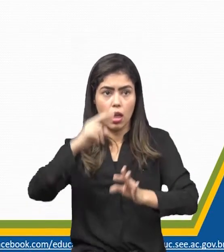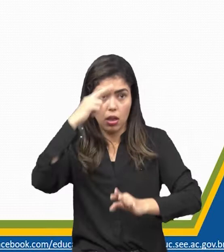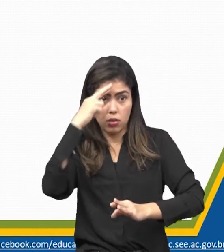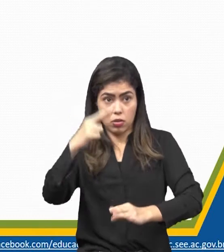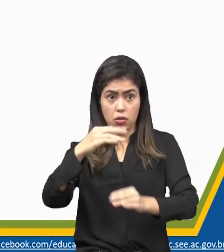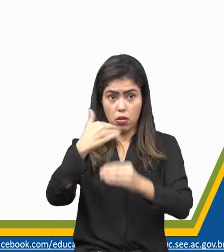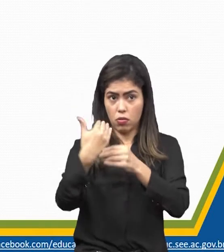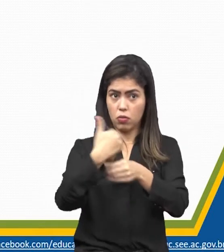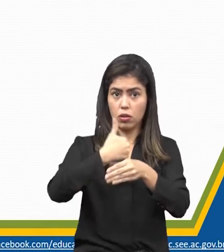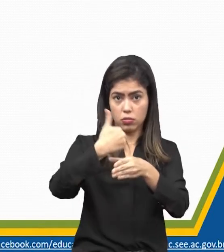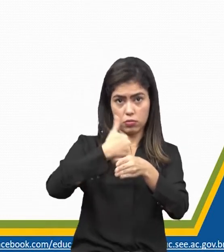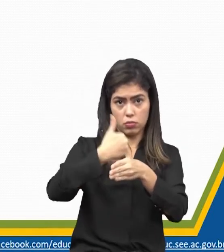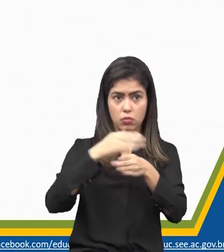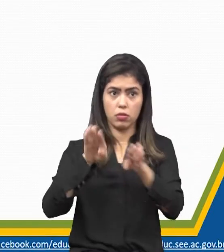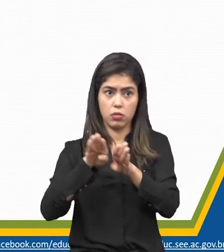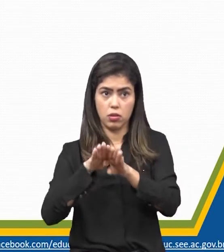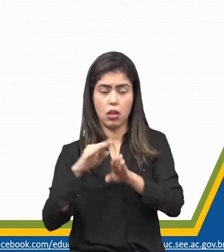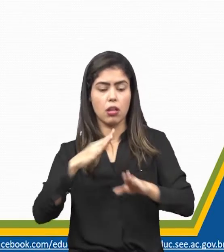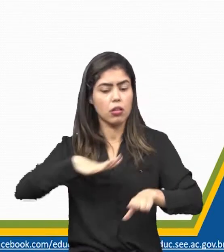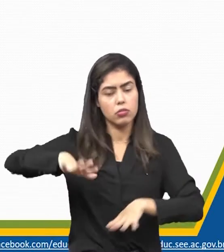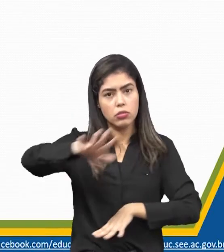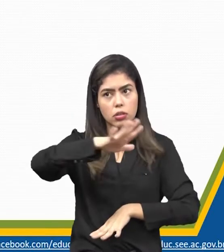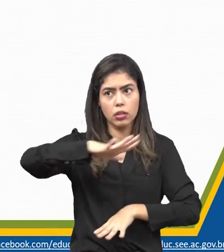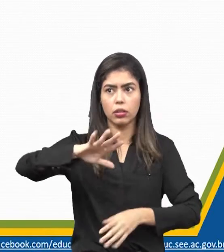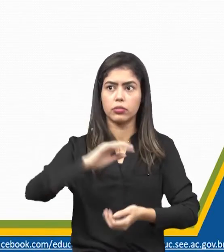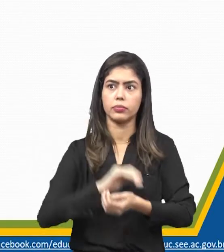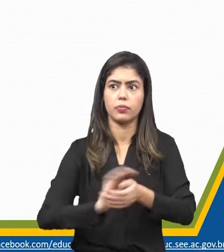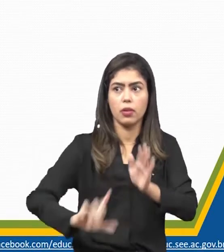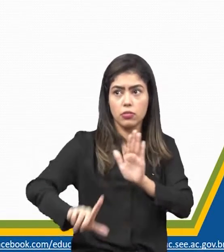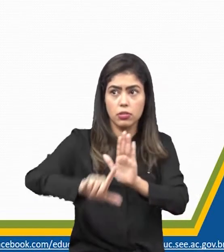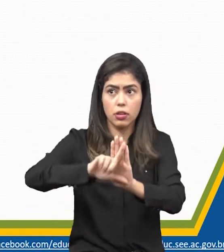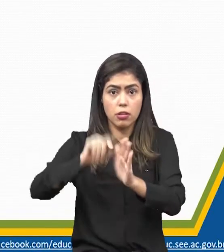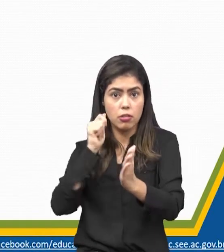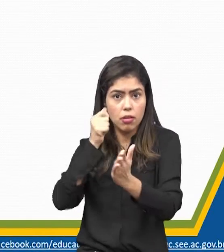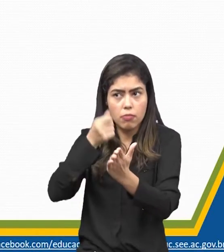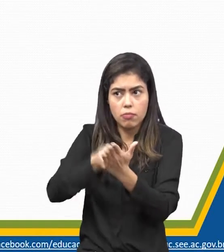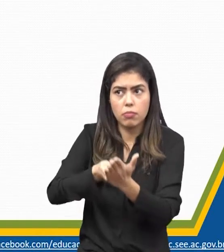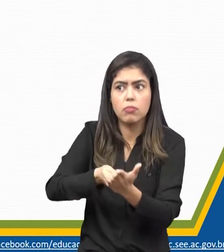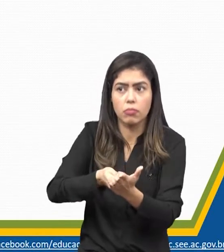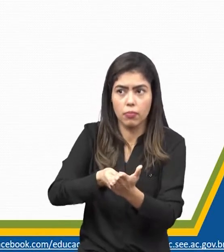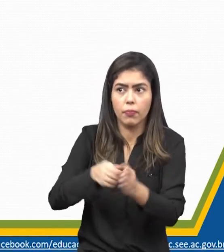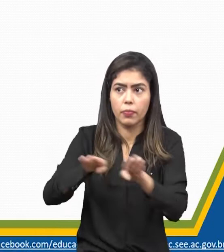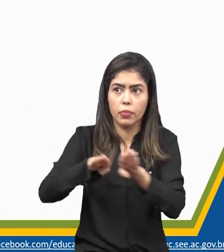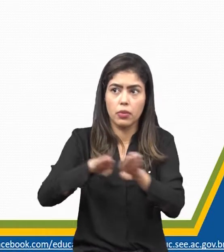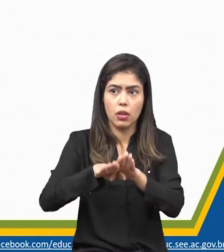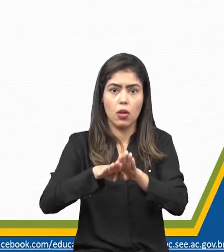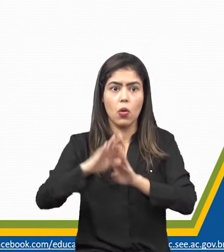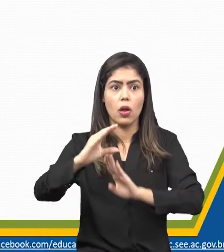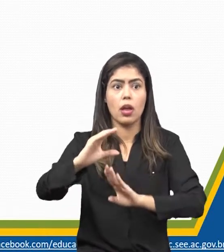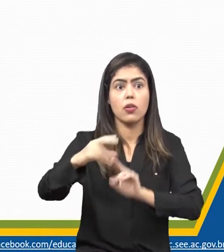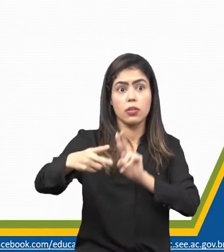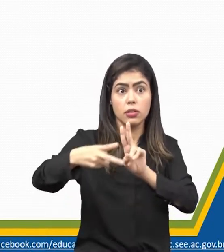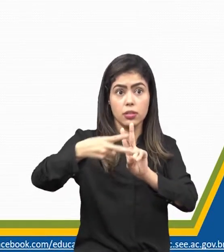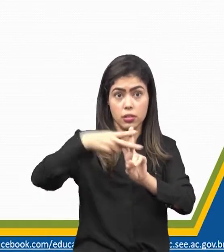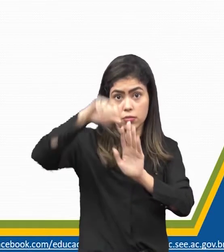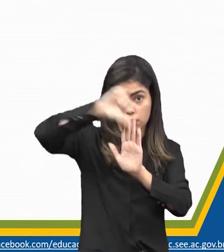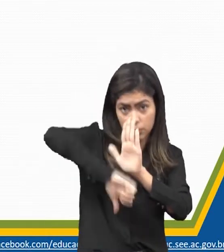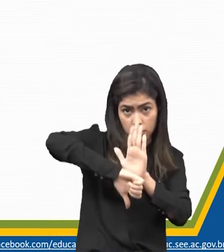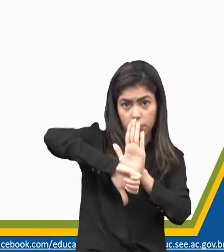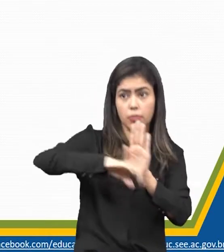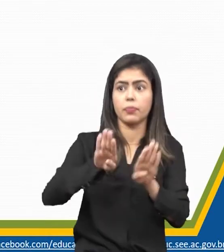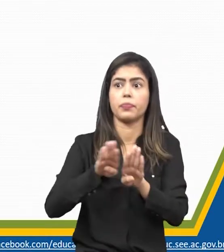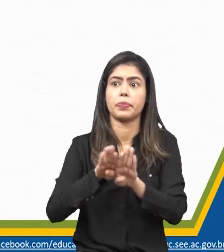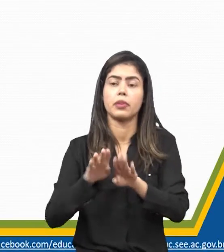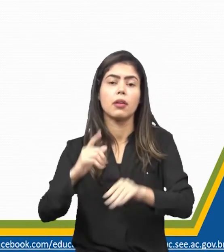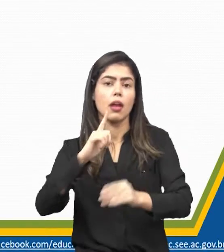conduta em sociedade. As leis determinam o que é considerado crime. E as